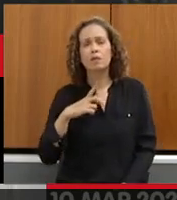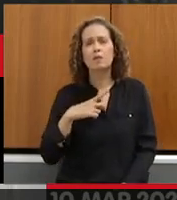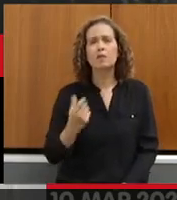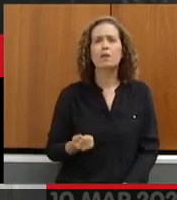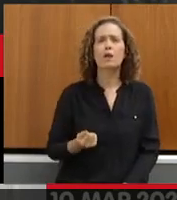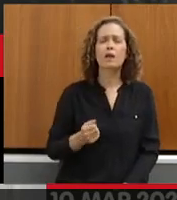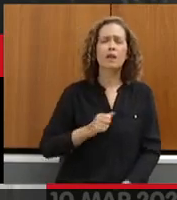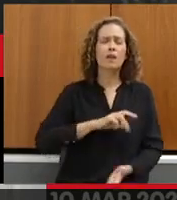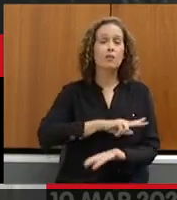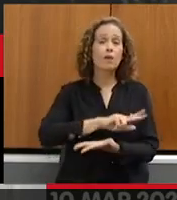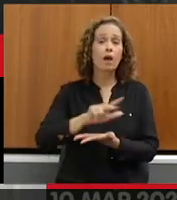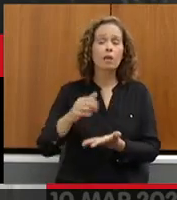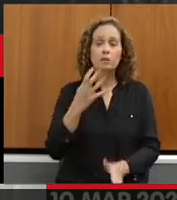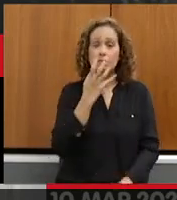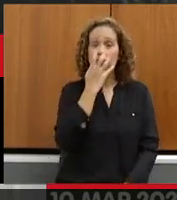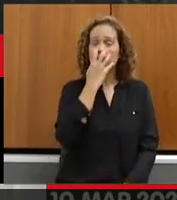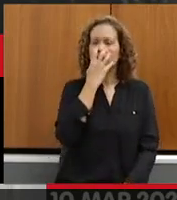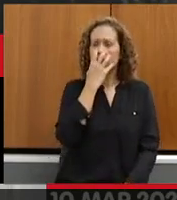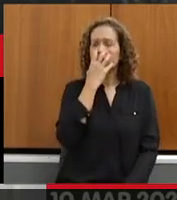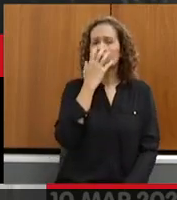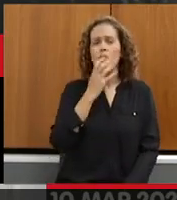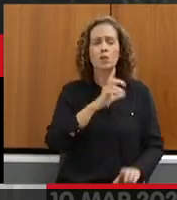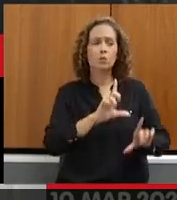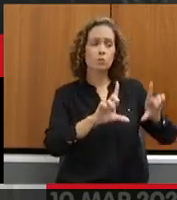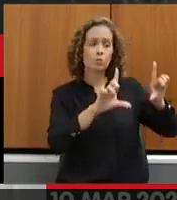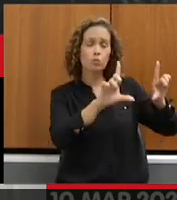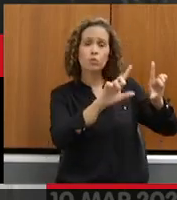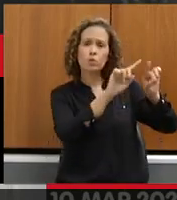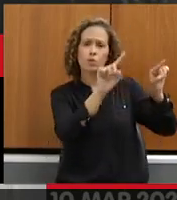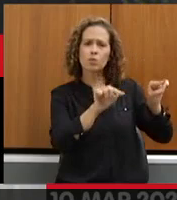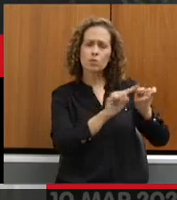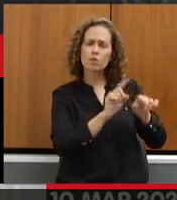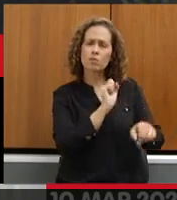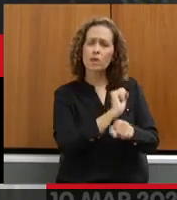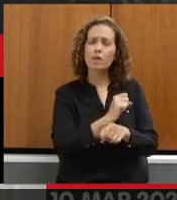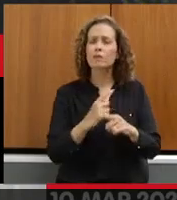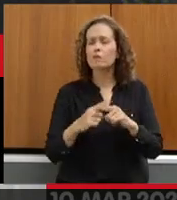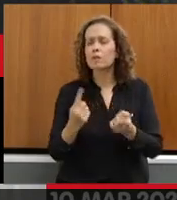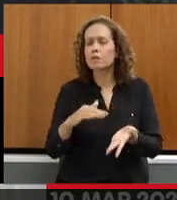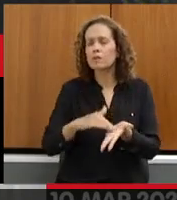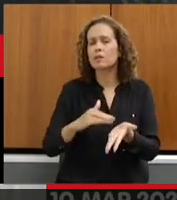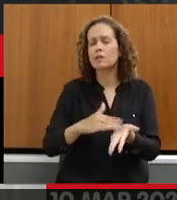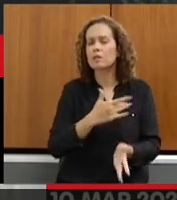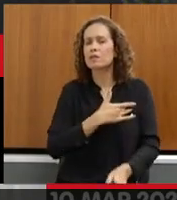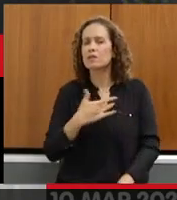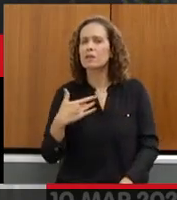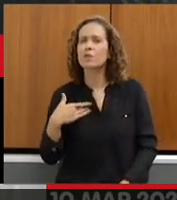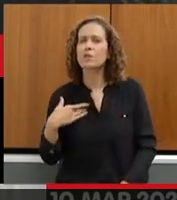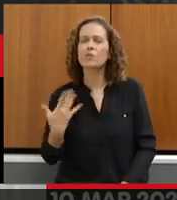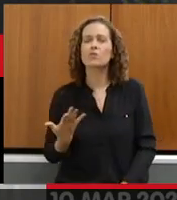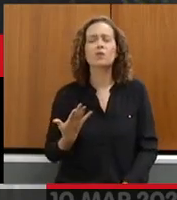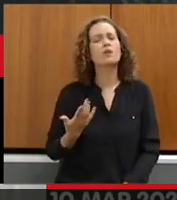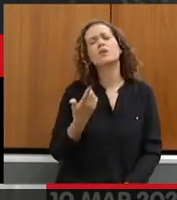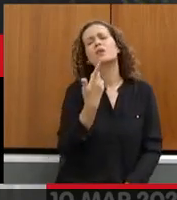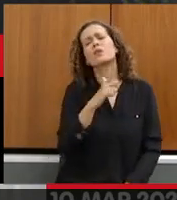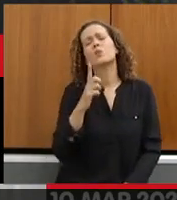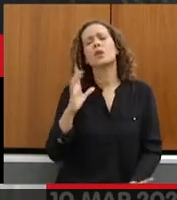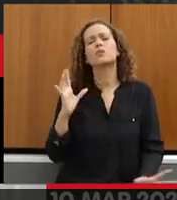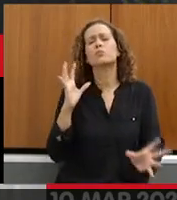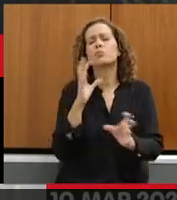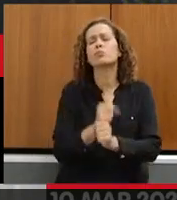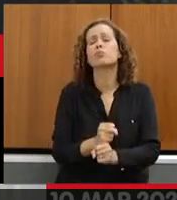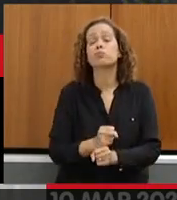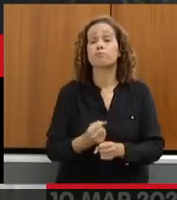aparelhos de respiradores e monitores que estão parados Mas a secretaria de saúde não tem esse levantamento